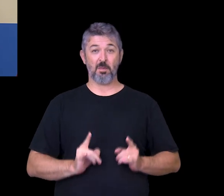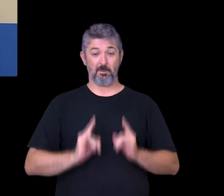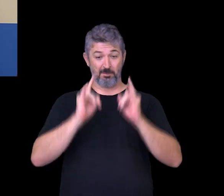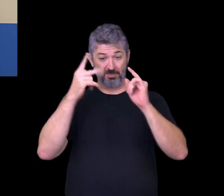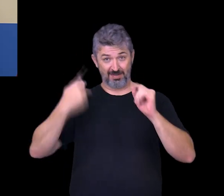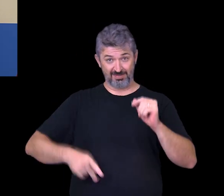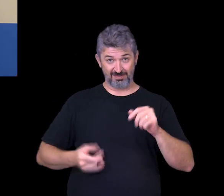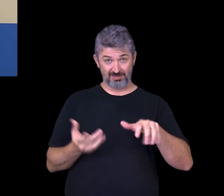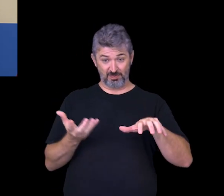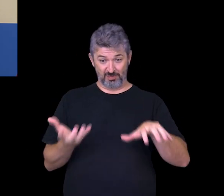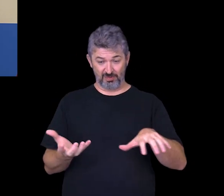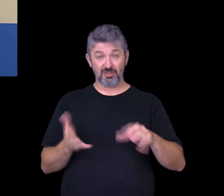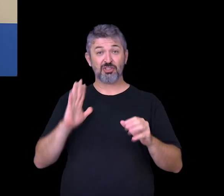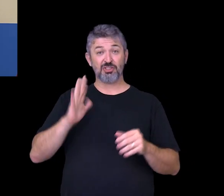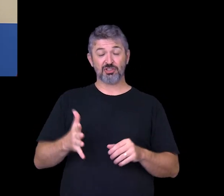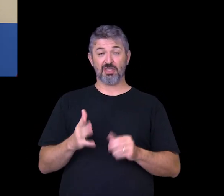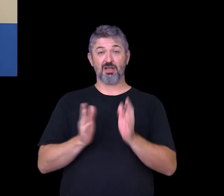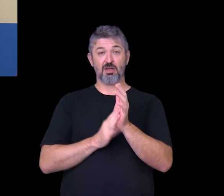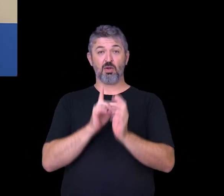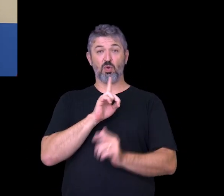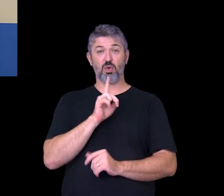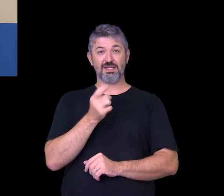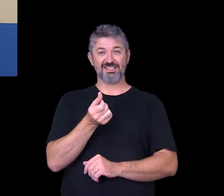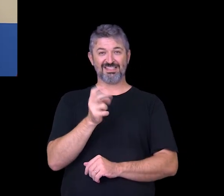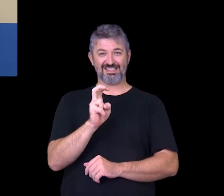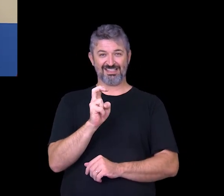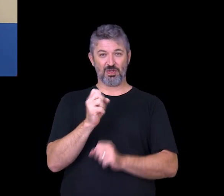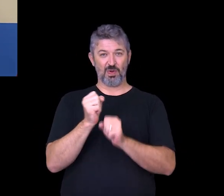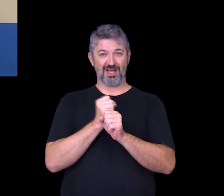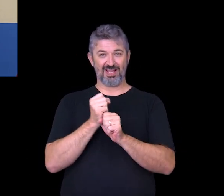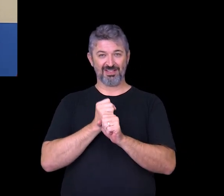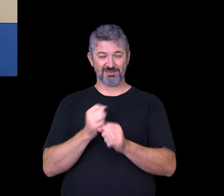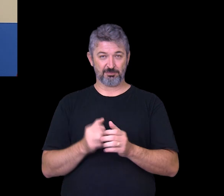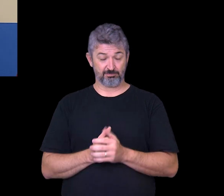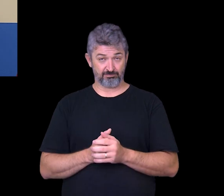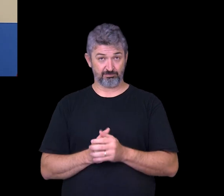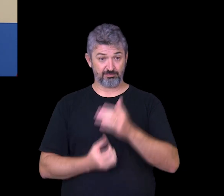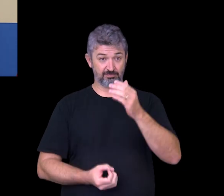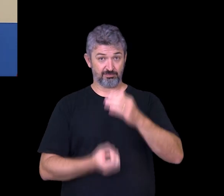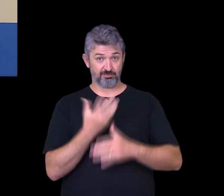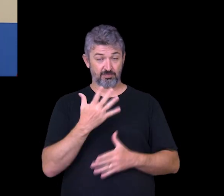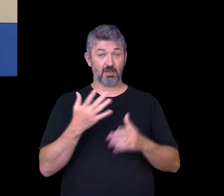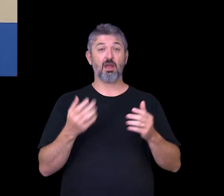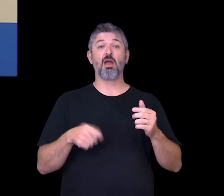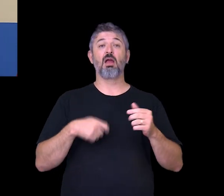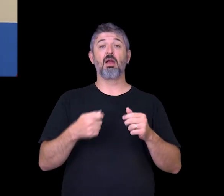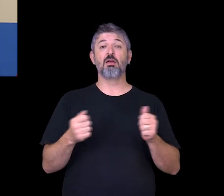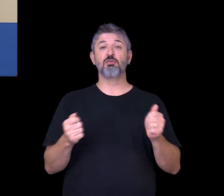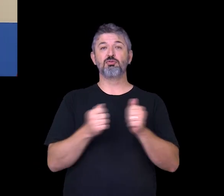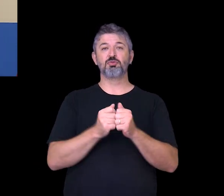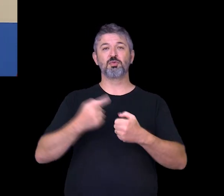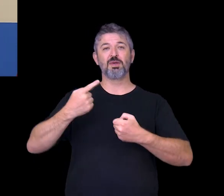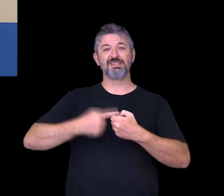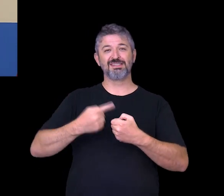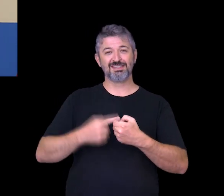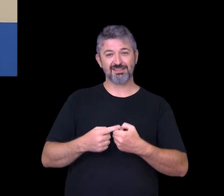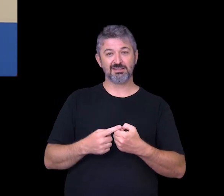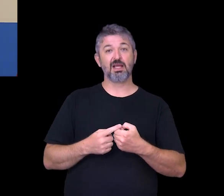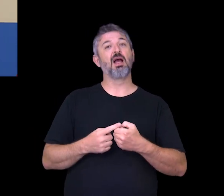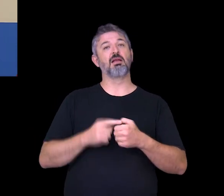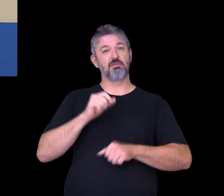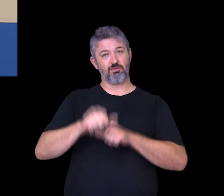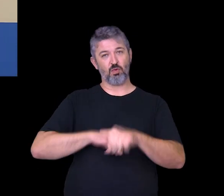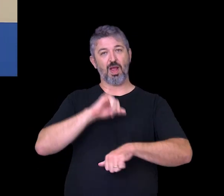está fazendo 65 anos este ano. Ele foi inaugurado junto com a cidade que passou a ser a capital federal